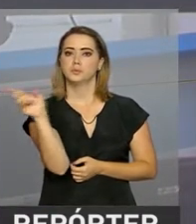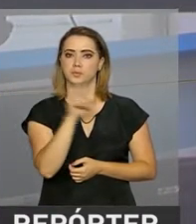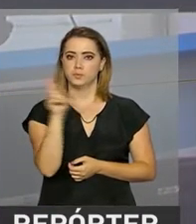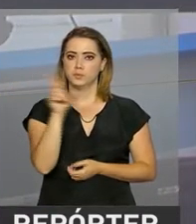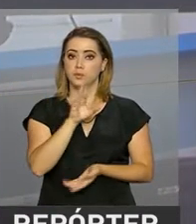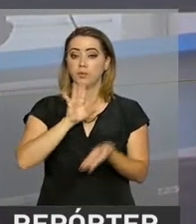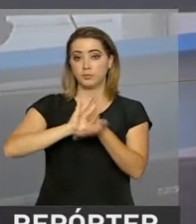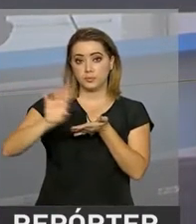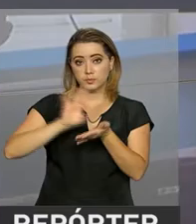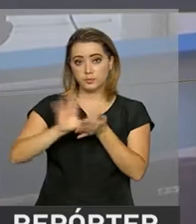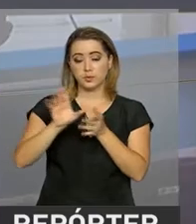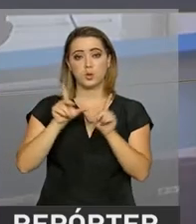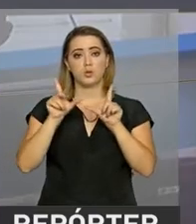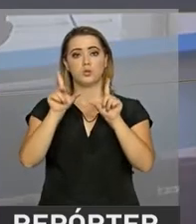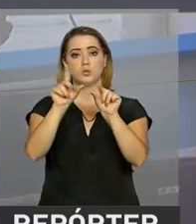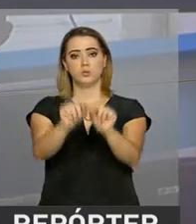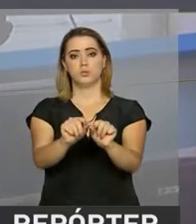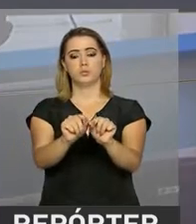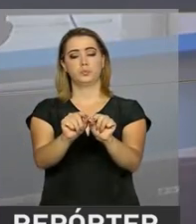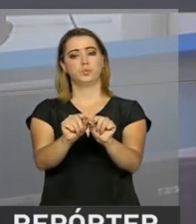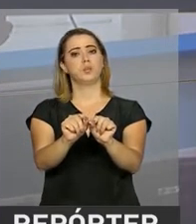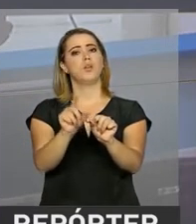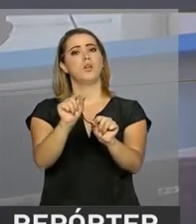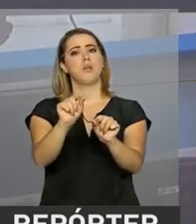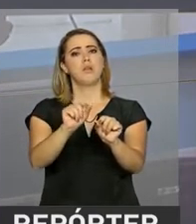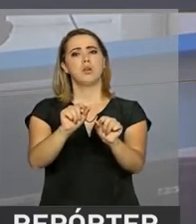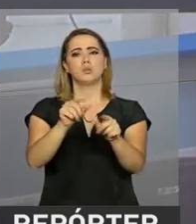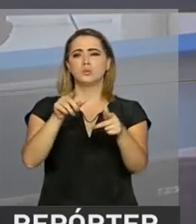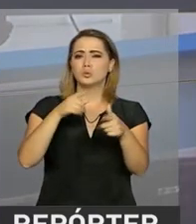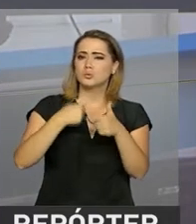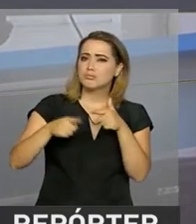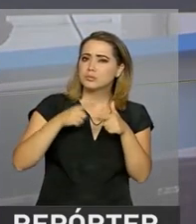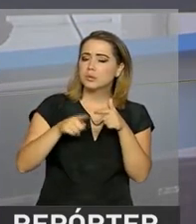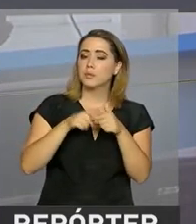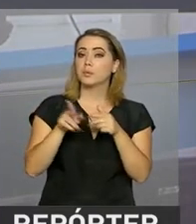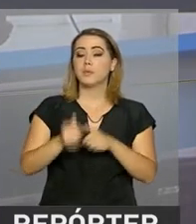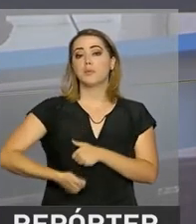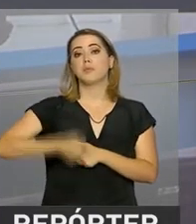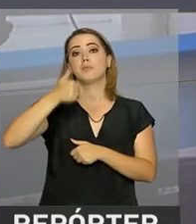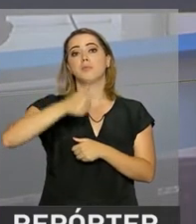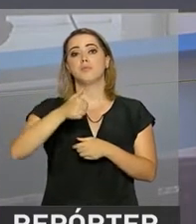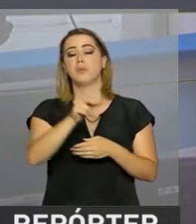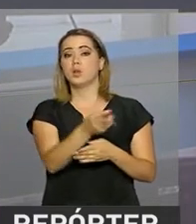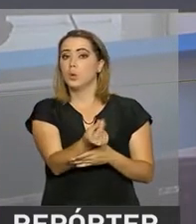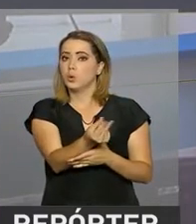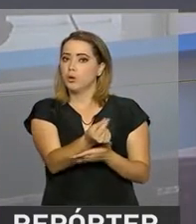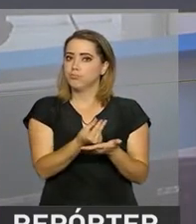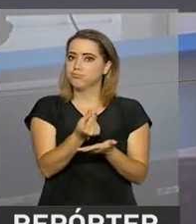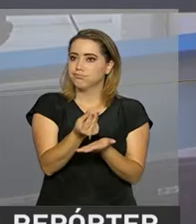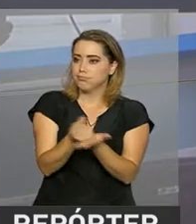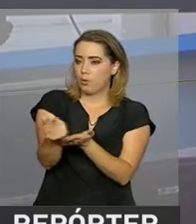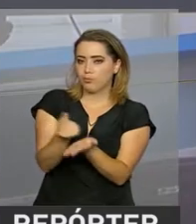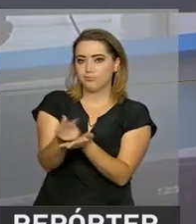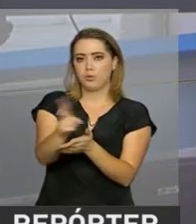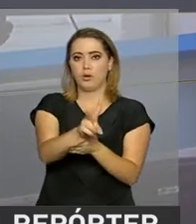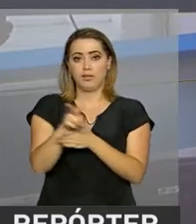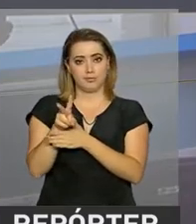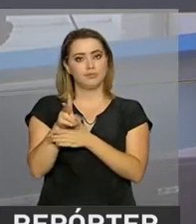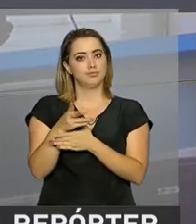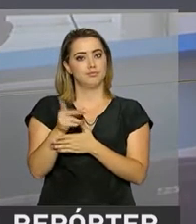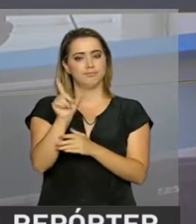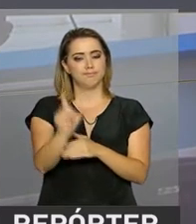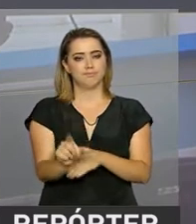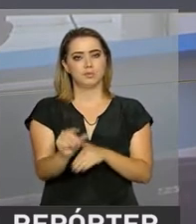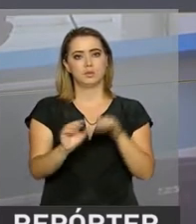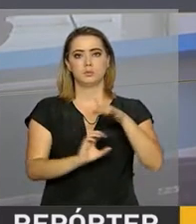vão ser destinados à redução da burocracia e à ampliação do crédito para pequenas empresas. O presidente Michel Temer participou do